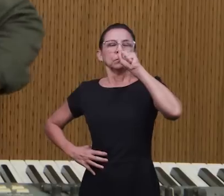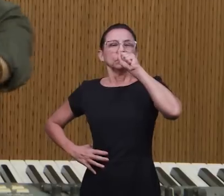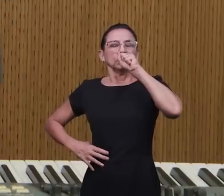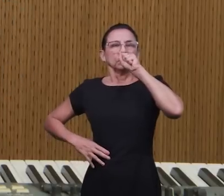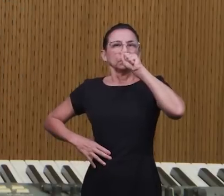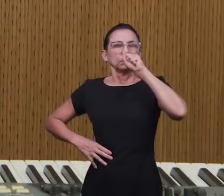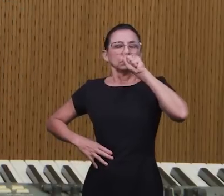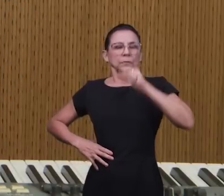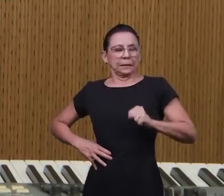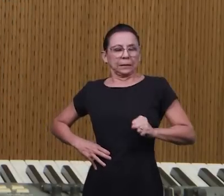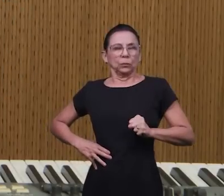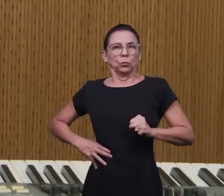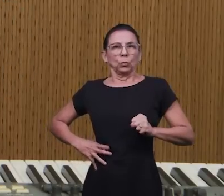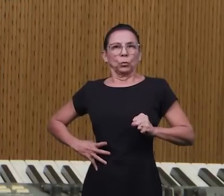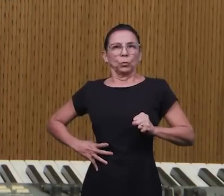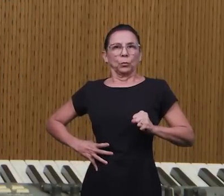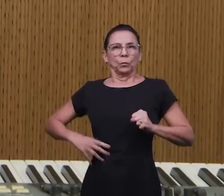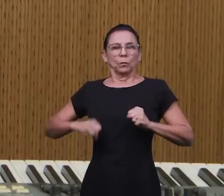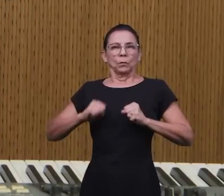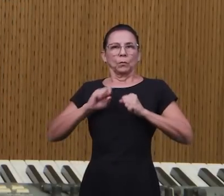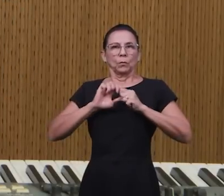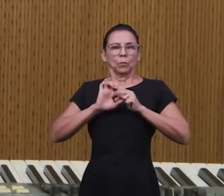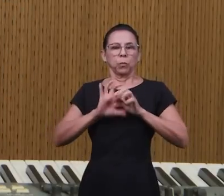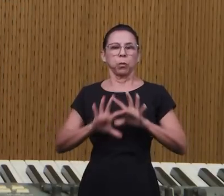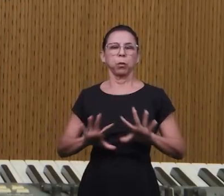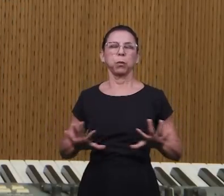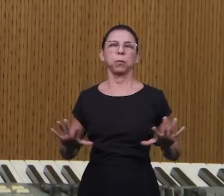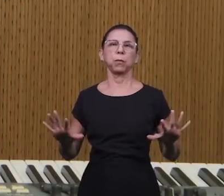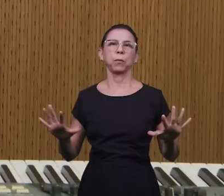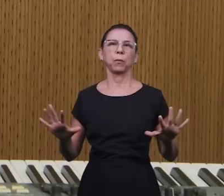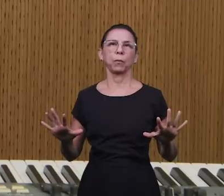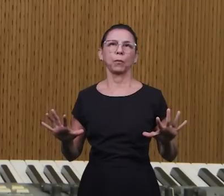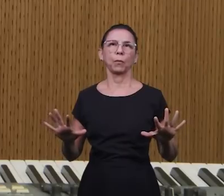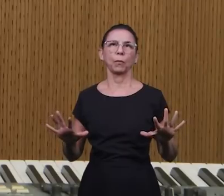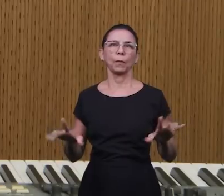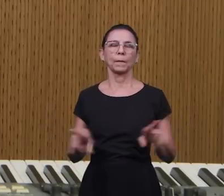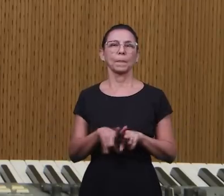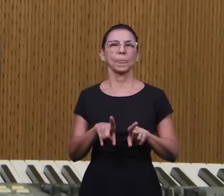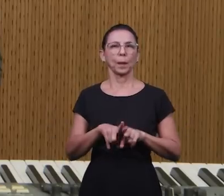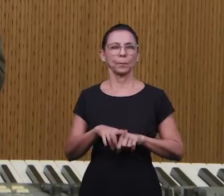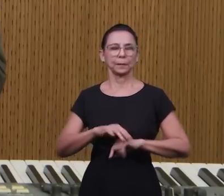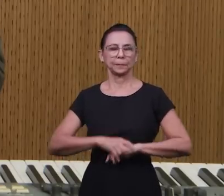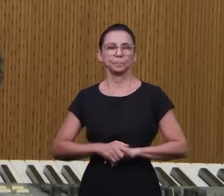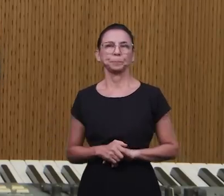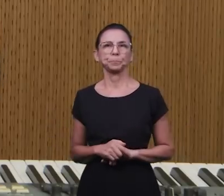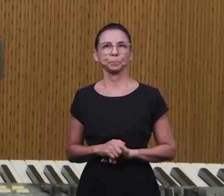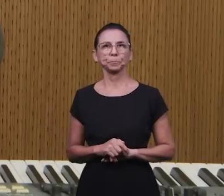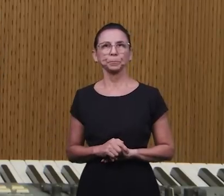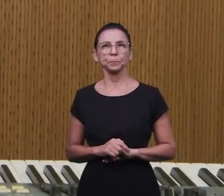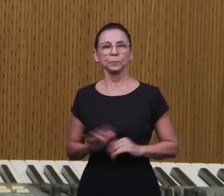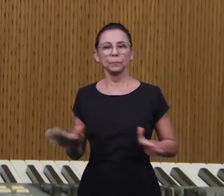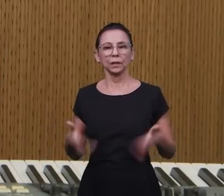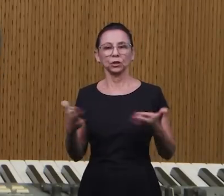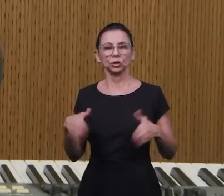Outra forma de nós acionarmos o nosso diafragma. Nós vamos fazer um exercício